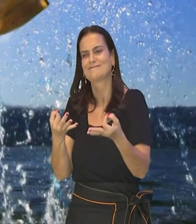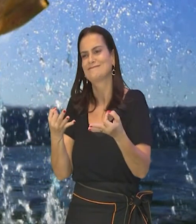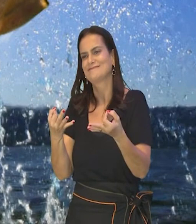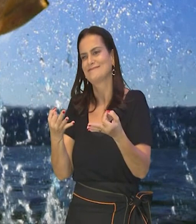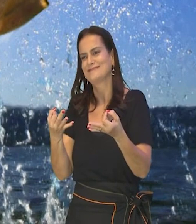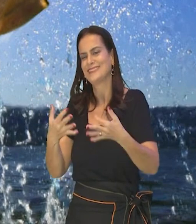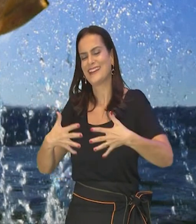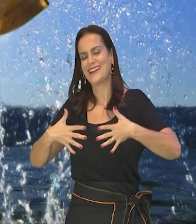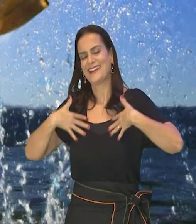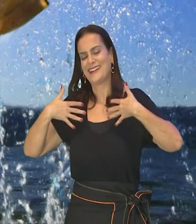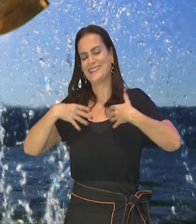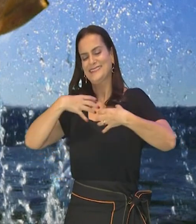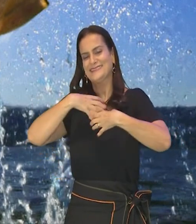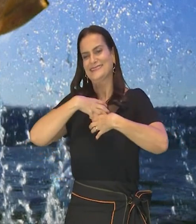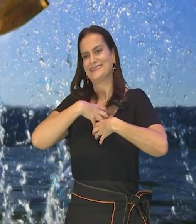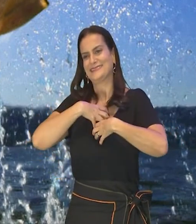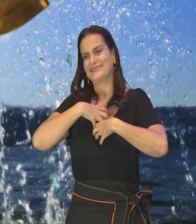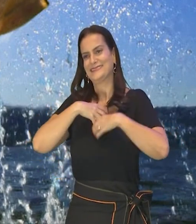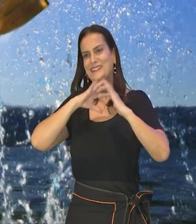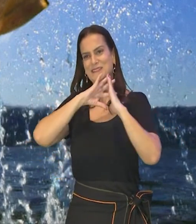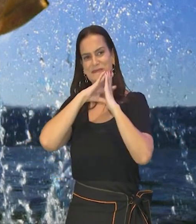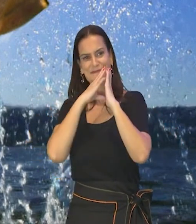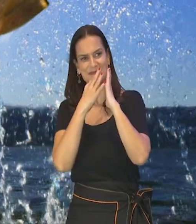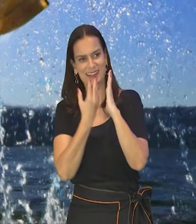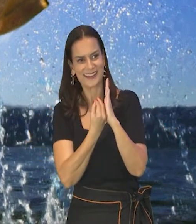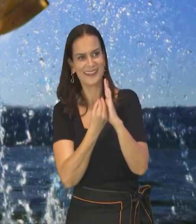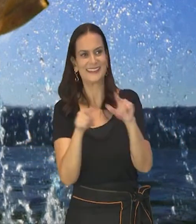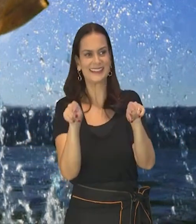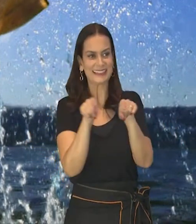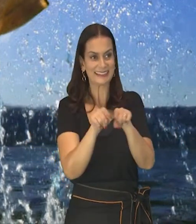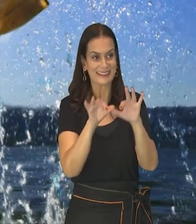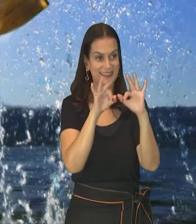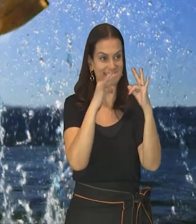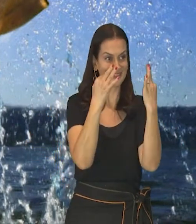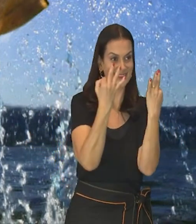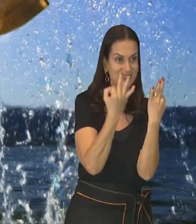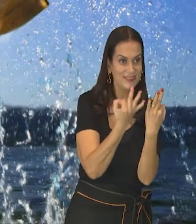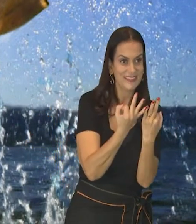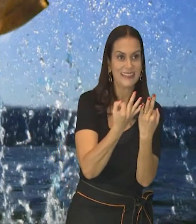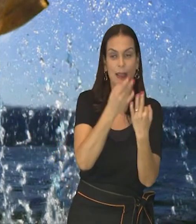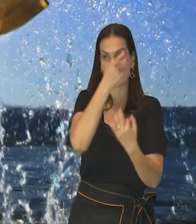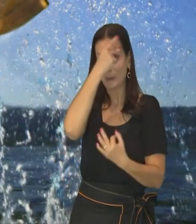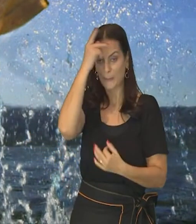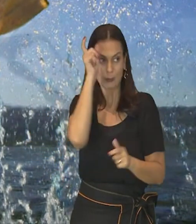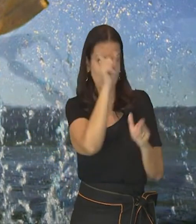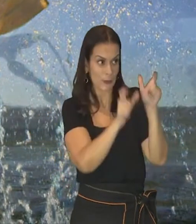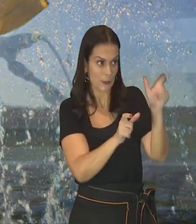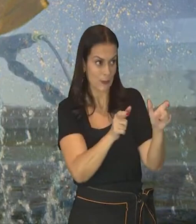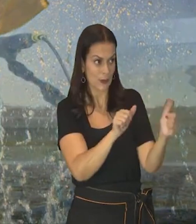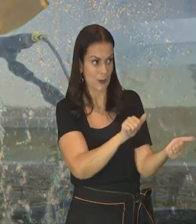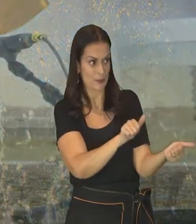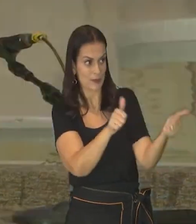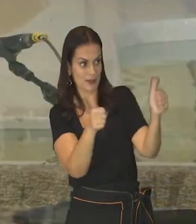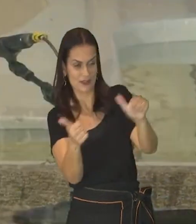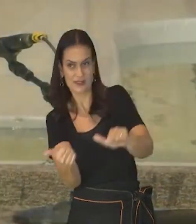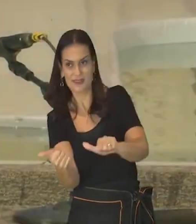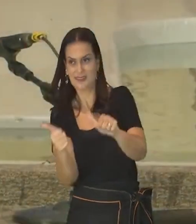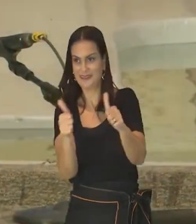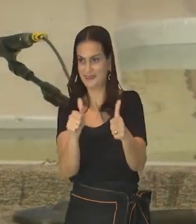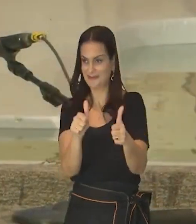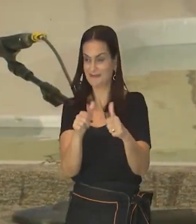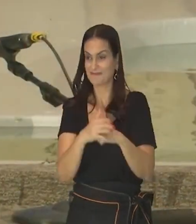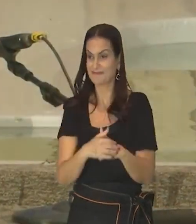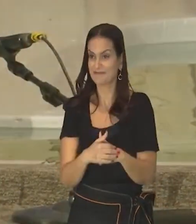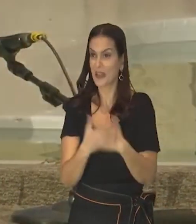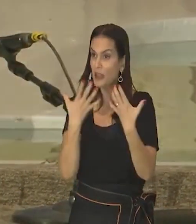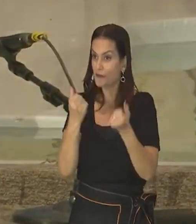cheio de alegria para a igreja, para os familiares, para os nossos candidatos, para os nossos batizandos, e nós